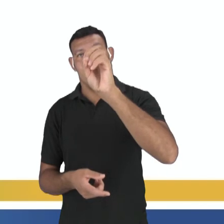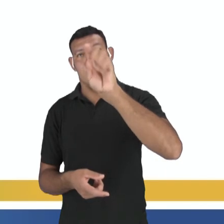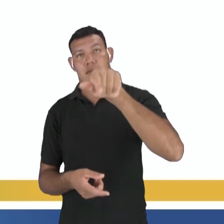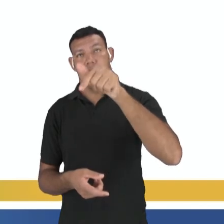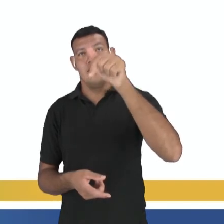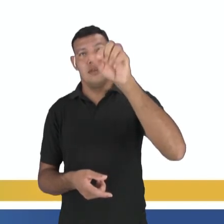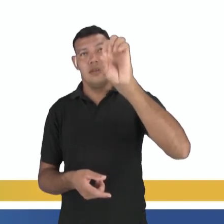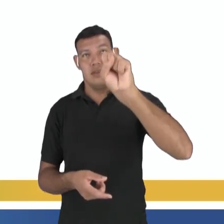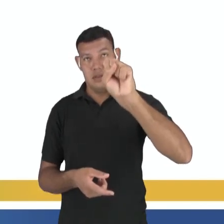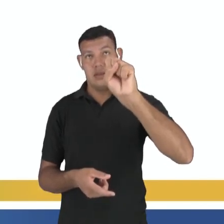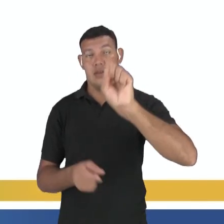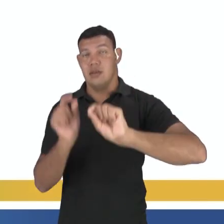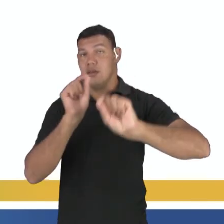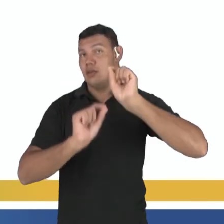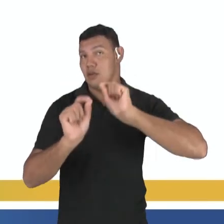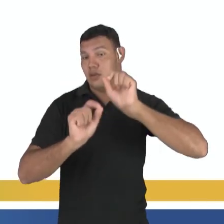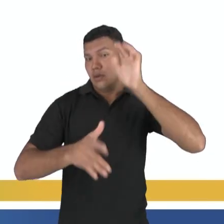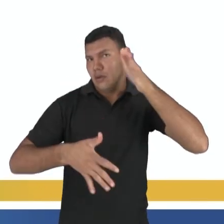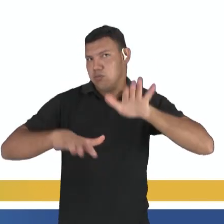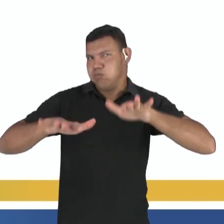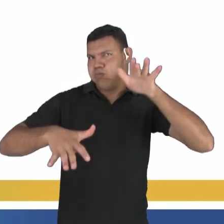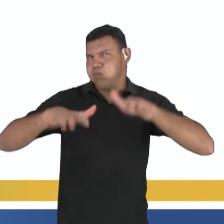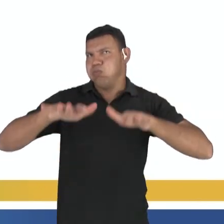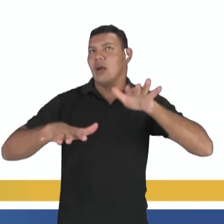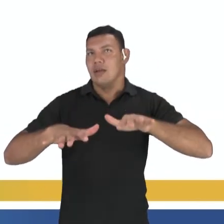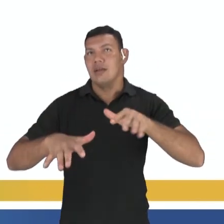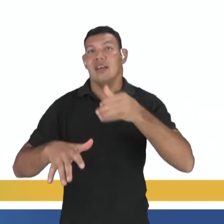650,78. Observe, gente, que